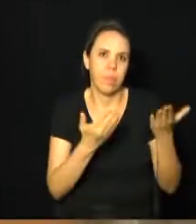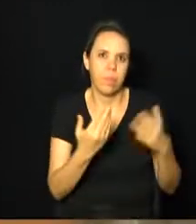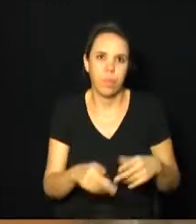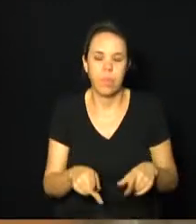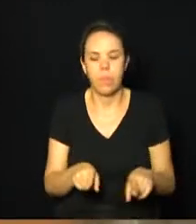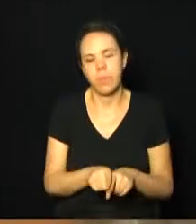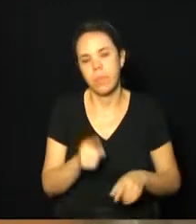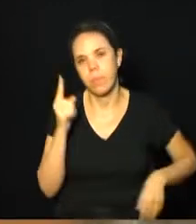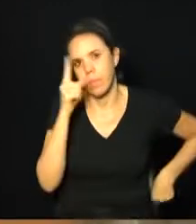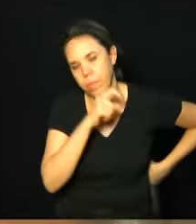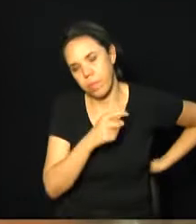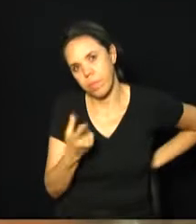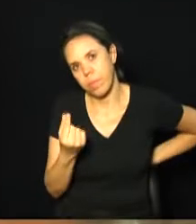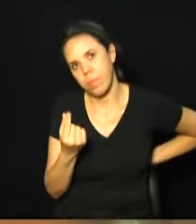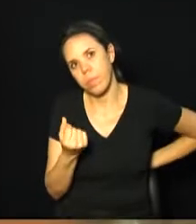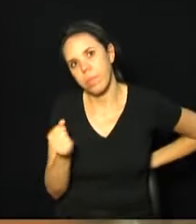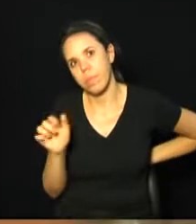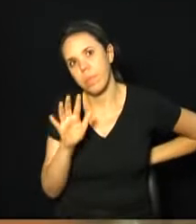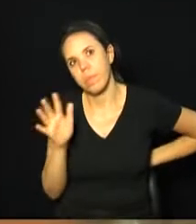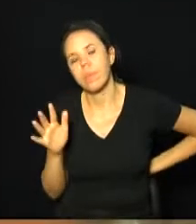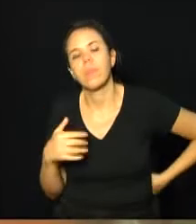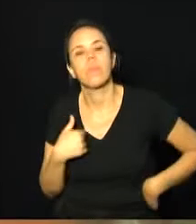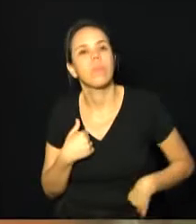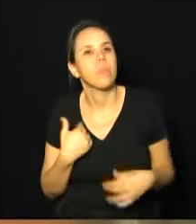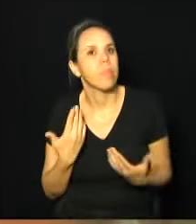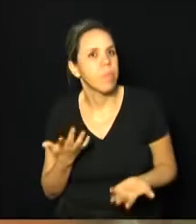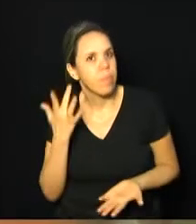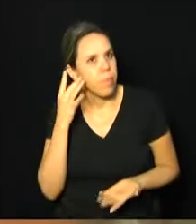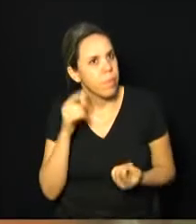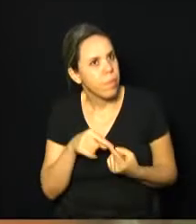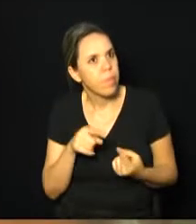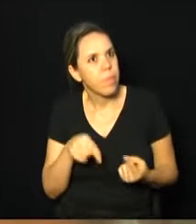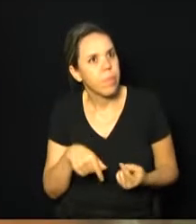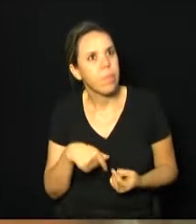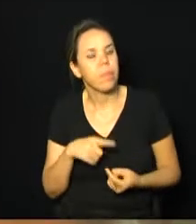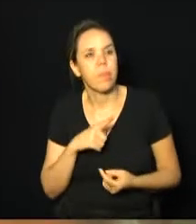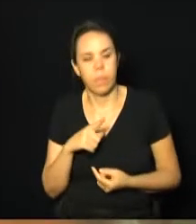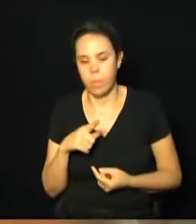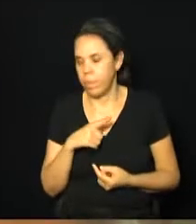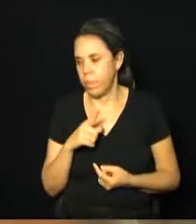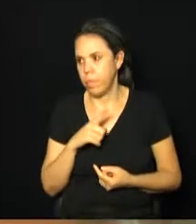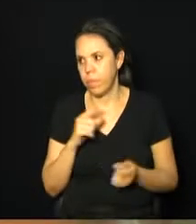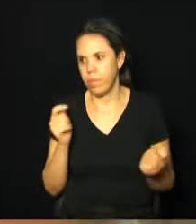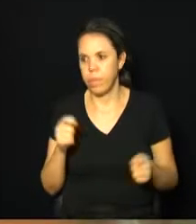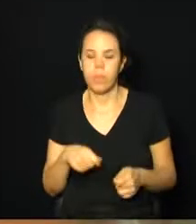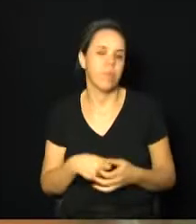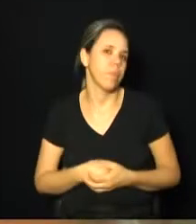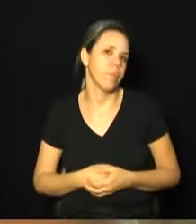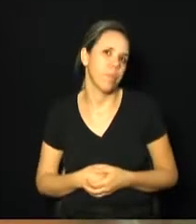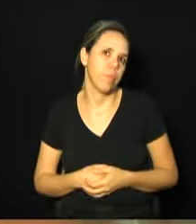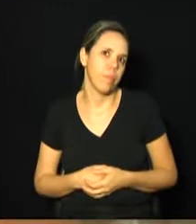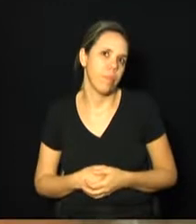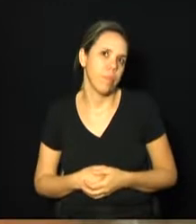eles também é um custo, né? Então, acho que nesse sentido, acho que a gente teria que ter alguma